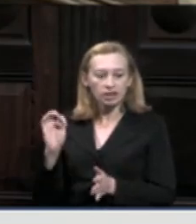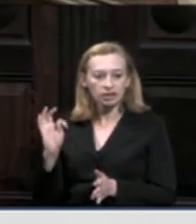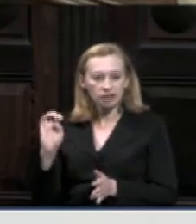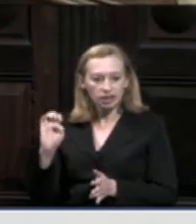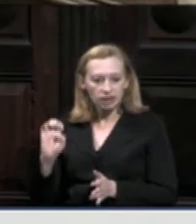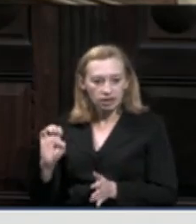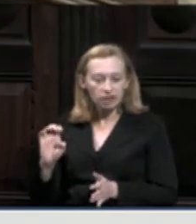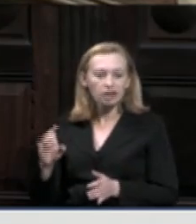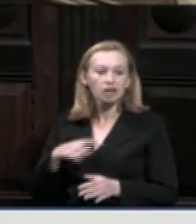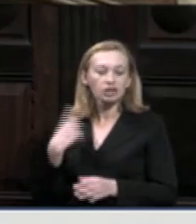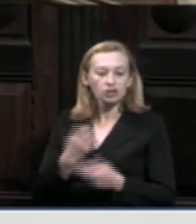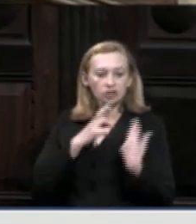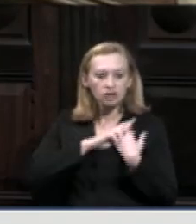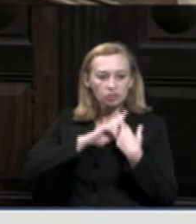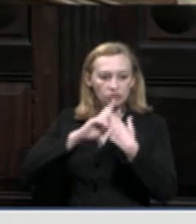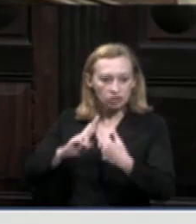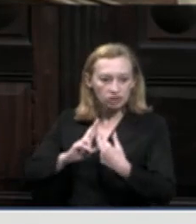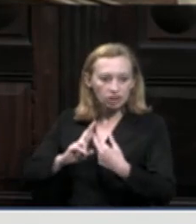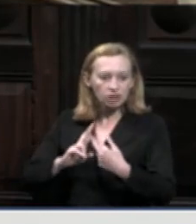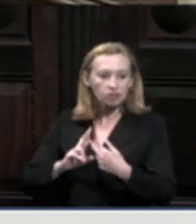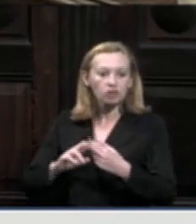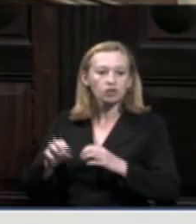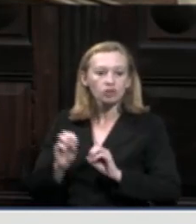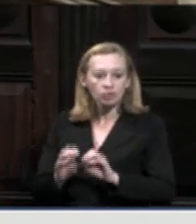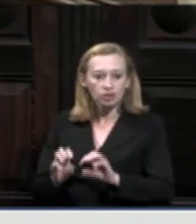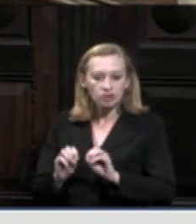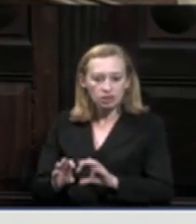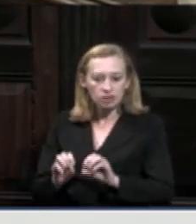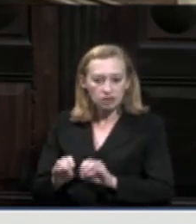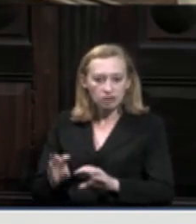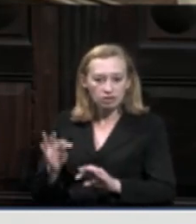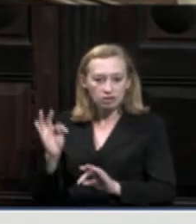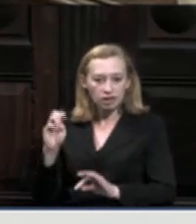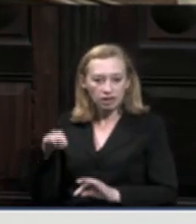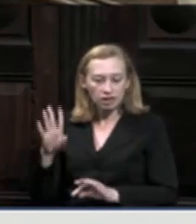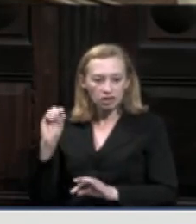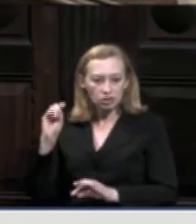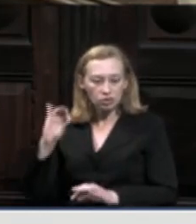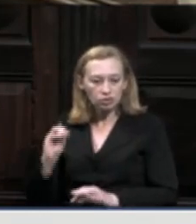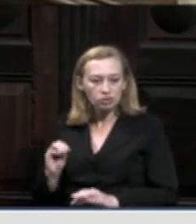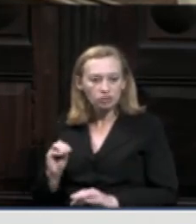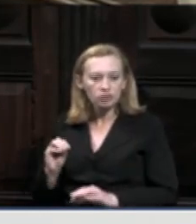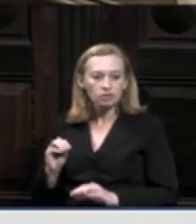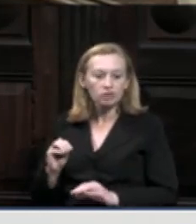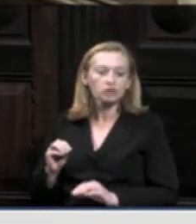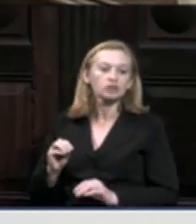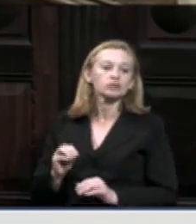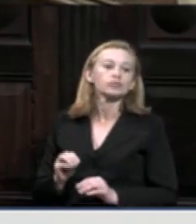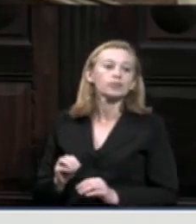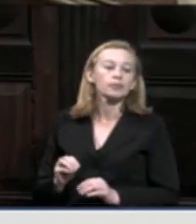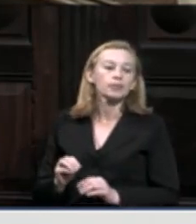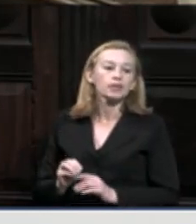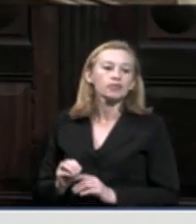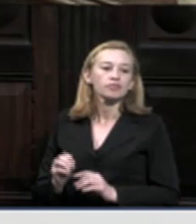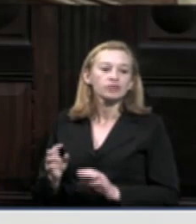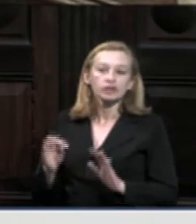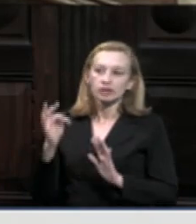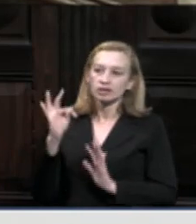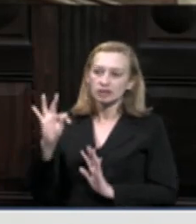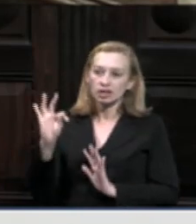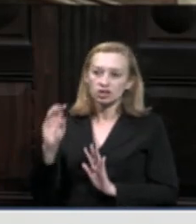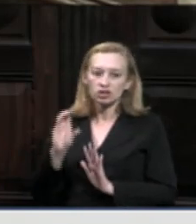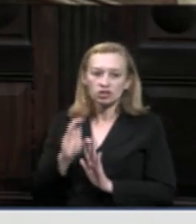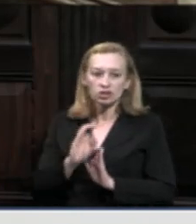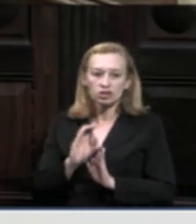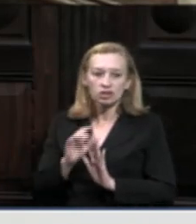nossa responsabilidade com o ensino técnico é uma responsabilidade de toda a vida. Das 7 emendas